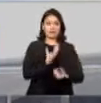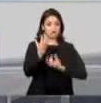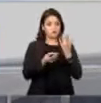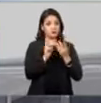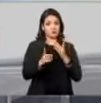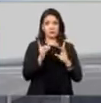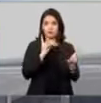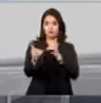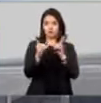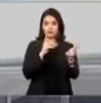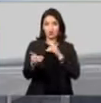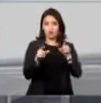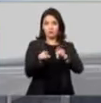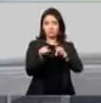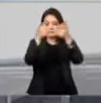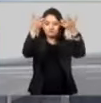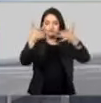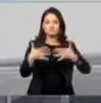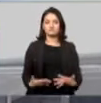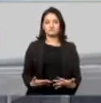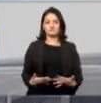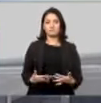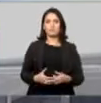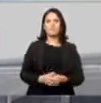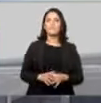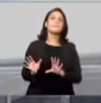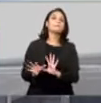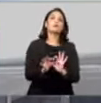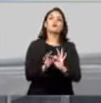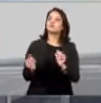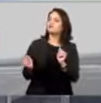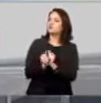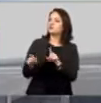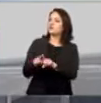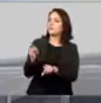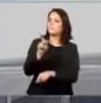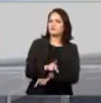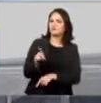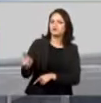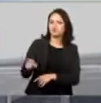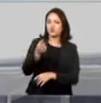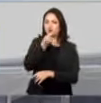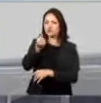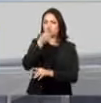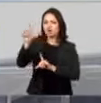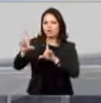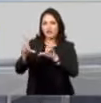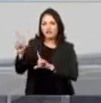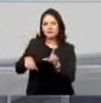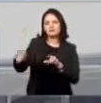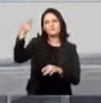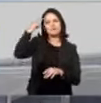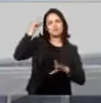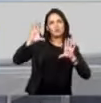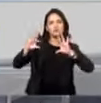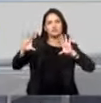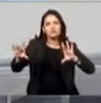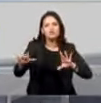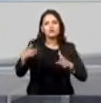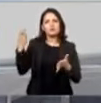do esclarecimento. Nos unimos também aos professores, intelectuais, jornalistas, pensadores, cientistas, ativistas,